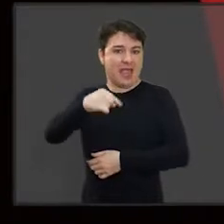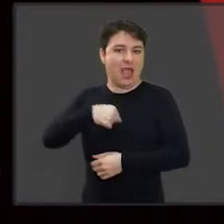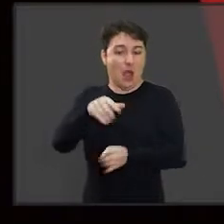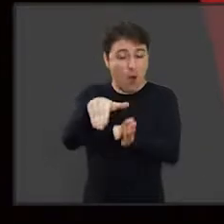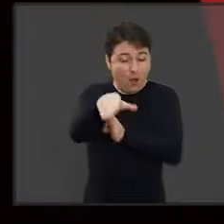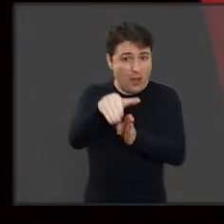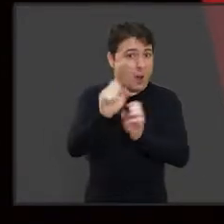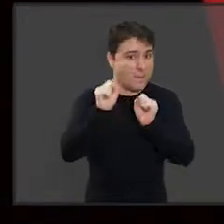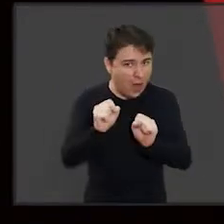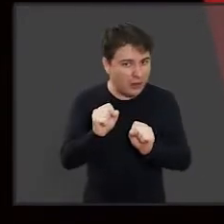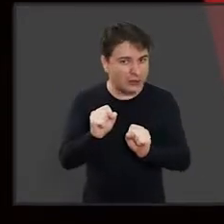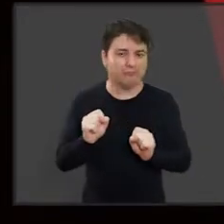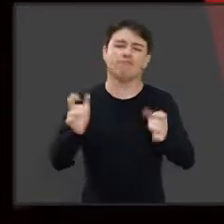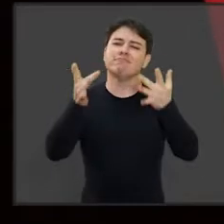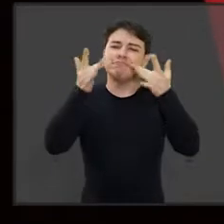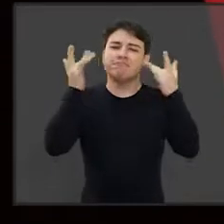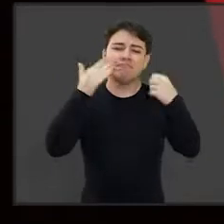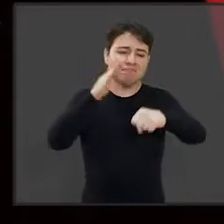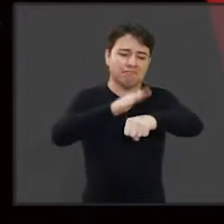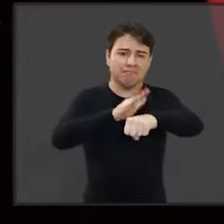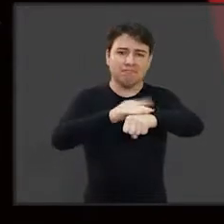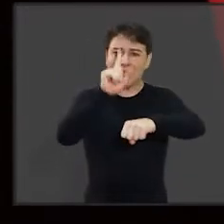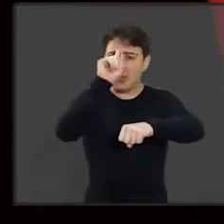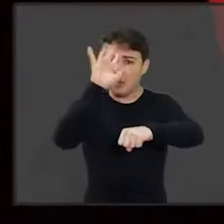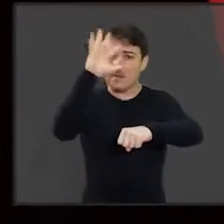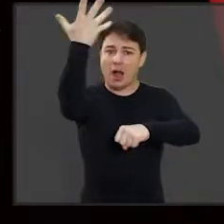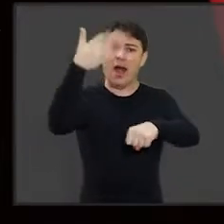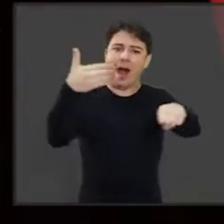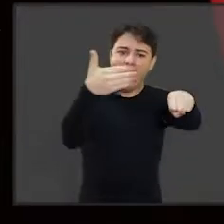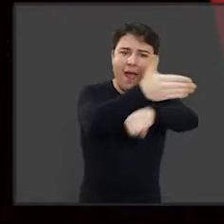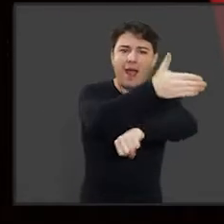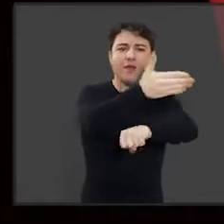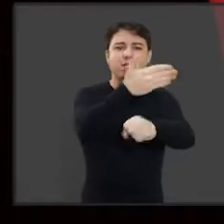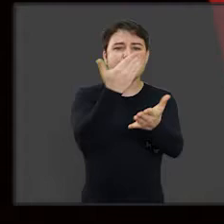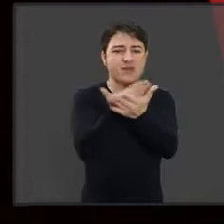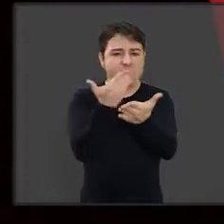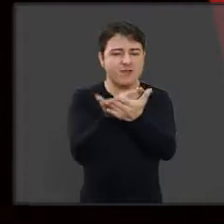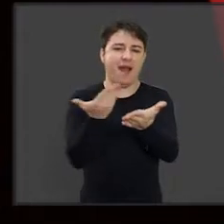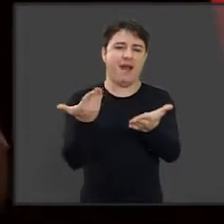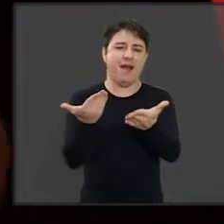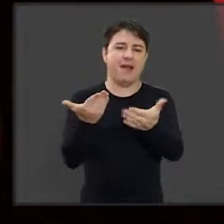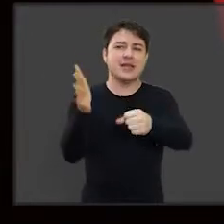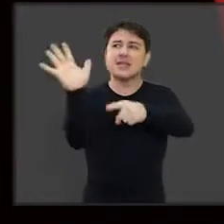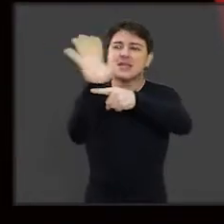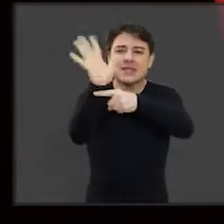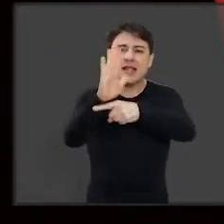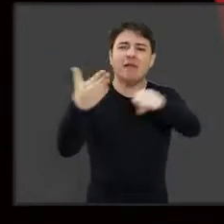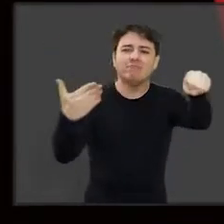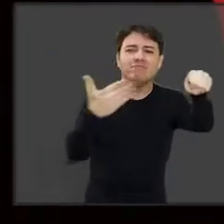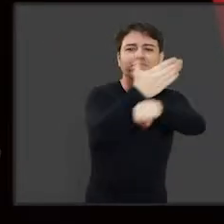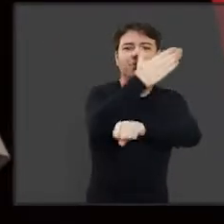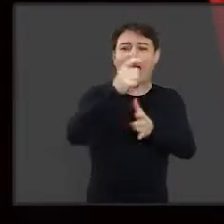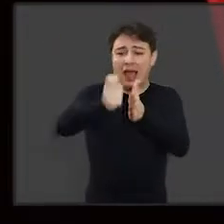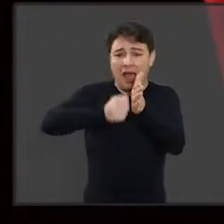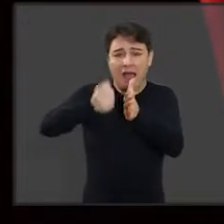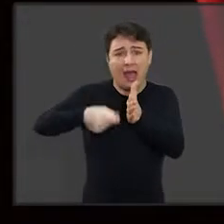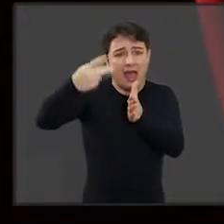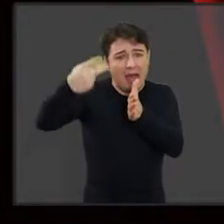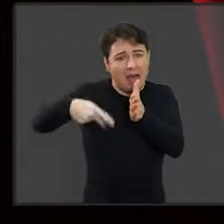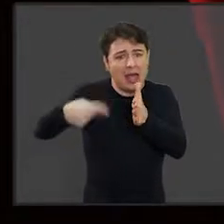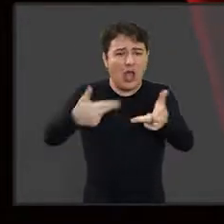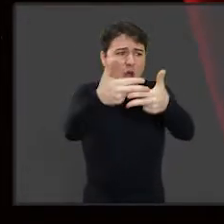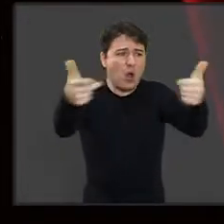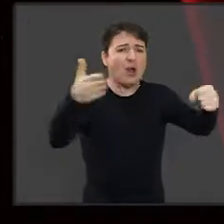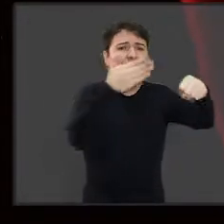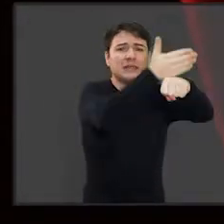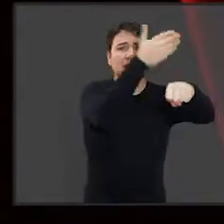mas se eu puder falar para as pessoas, façam teatro, façam improvisação teatral, vão no cinema, frequentem as